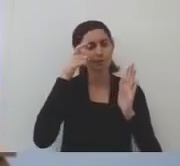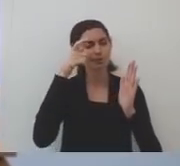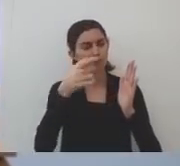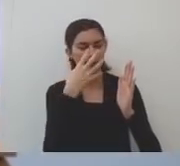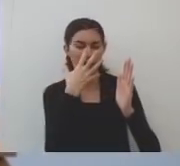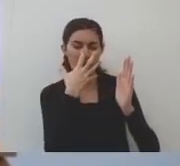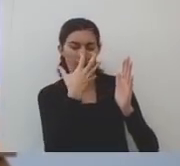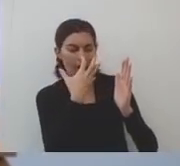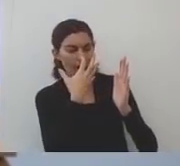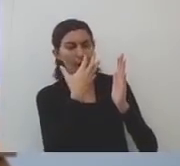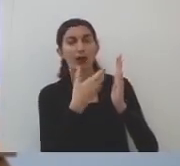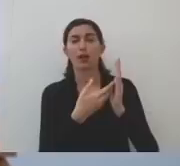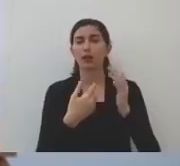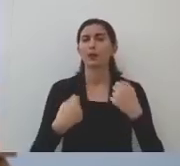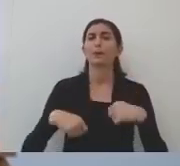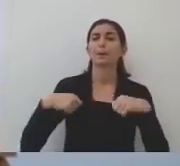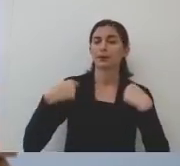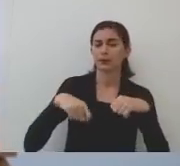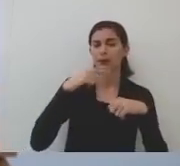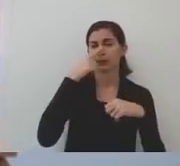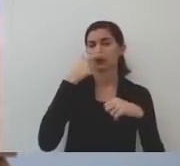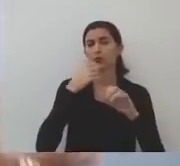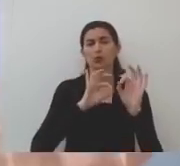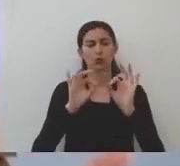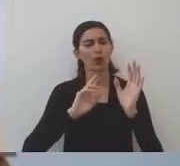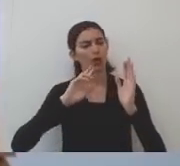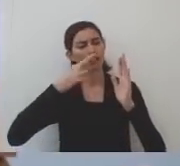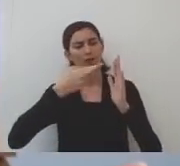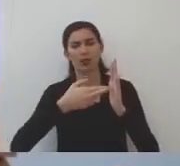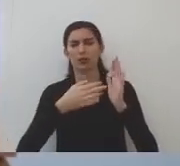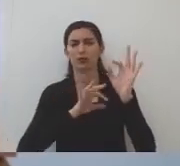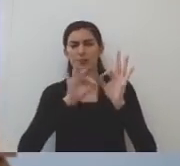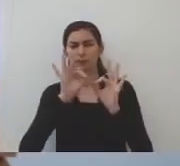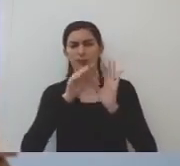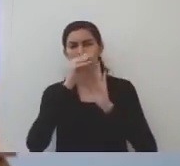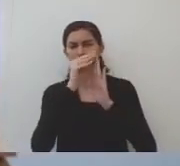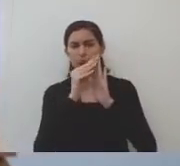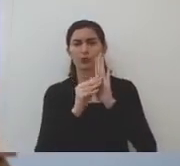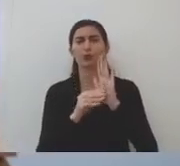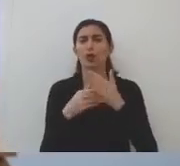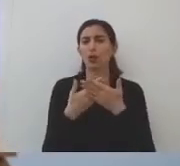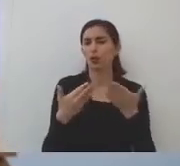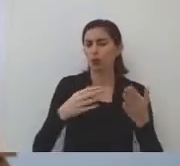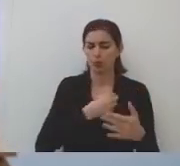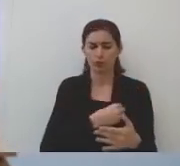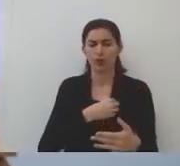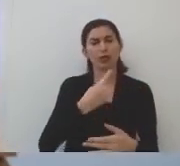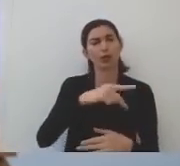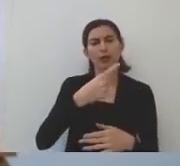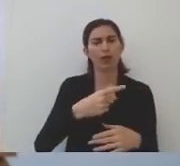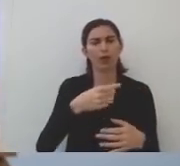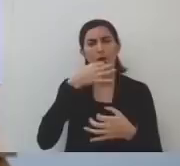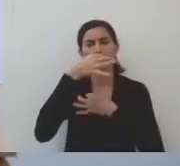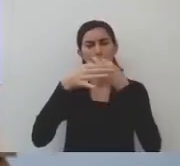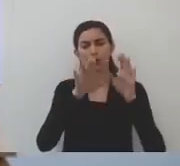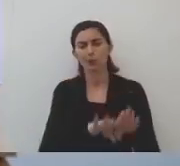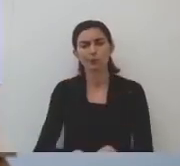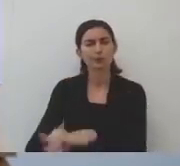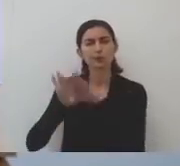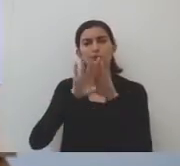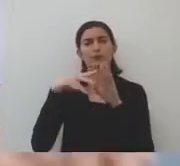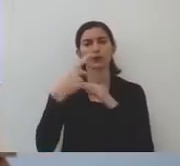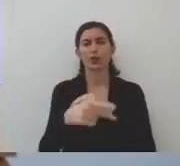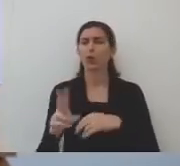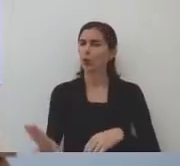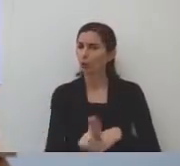ao nosso público-alvo, a gente tem que referenciar, né, o dia a dia, o senso comum deles.